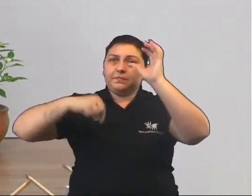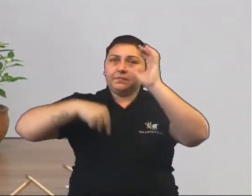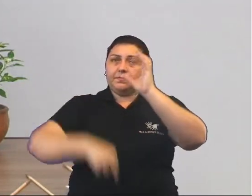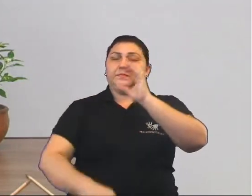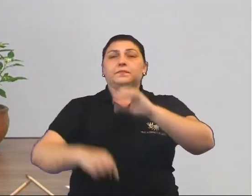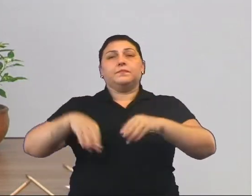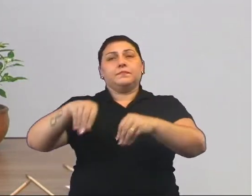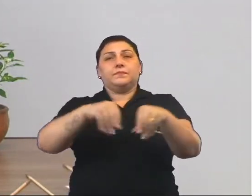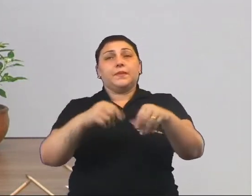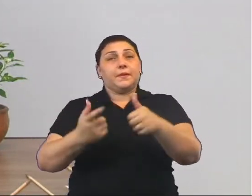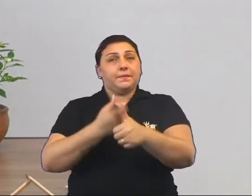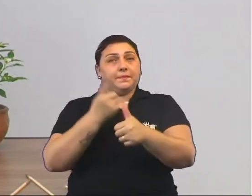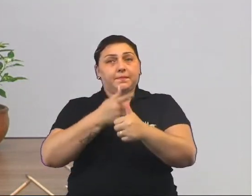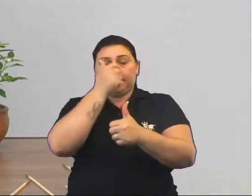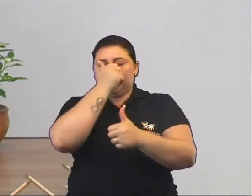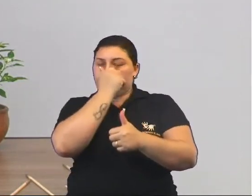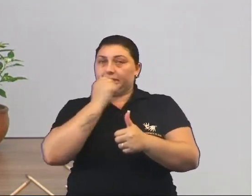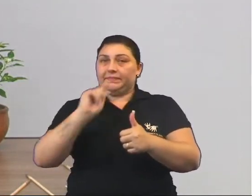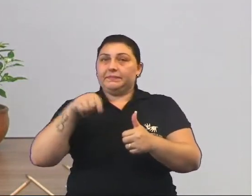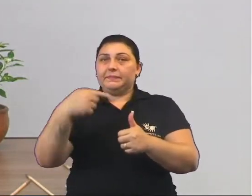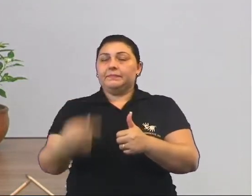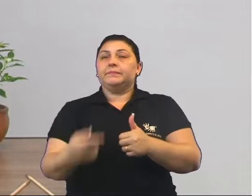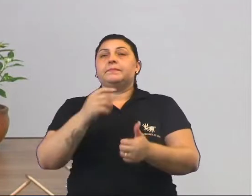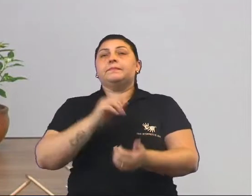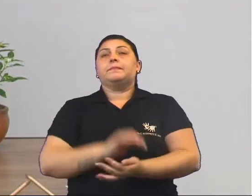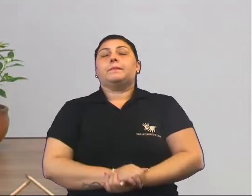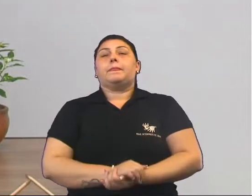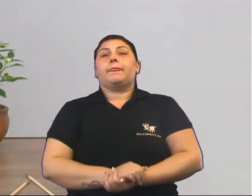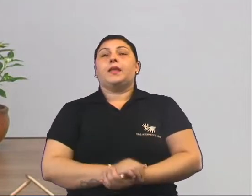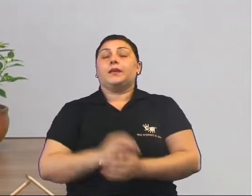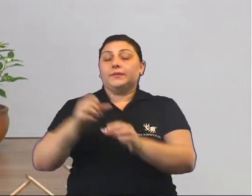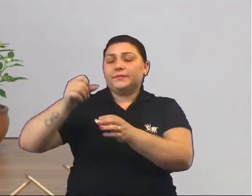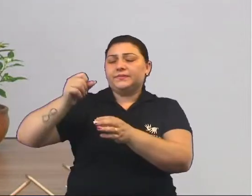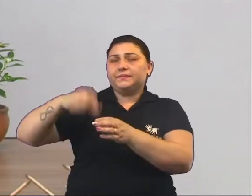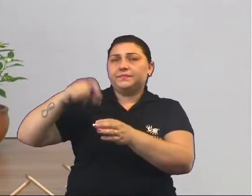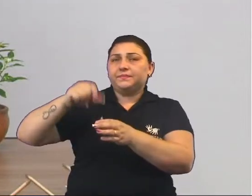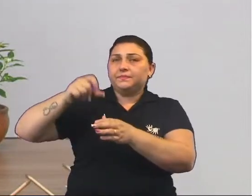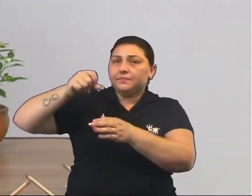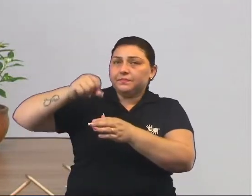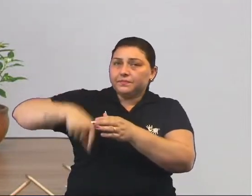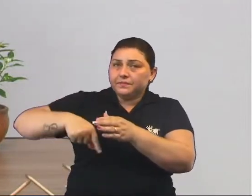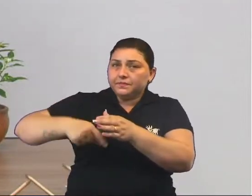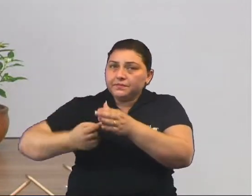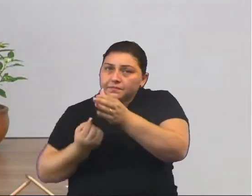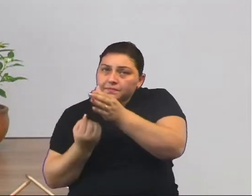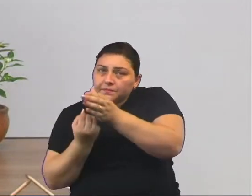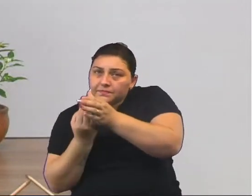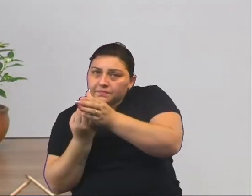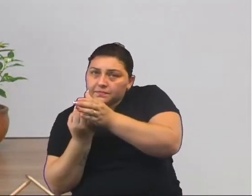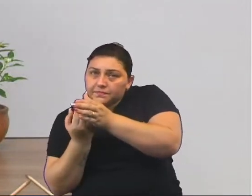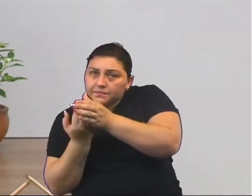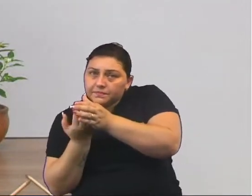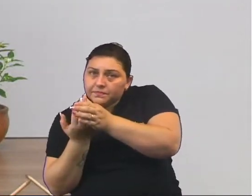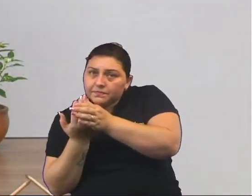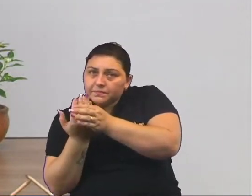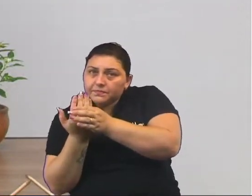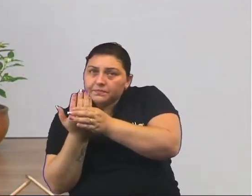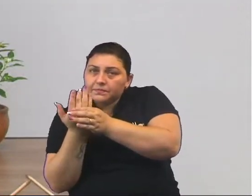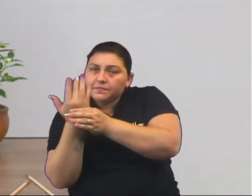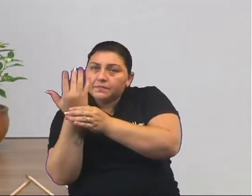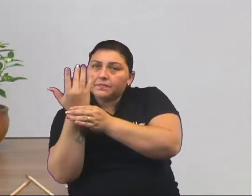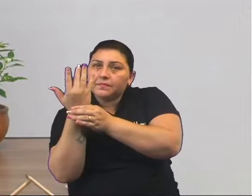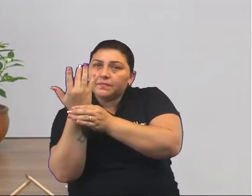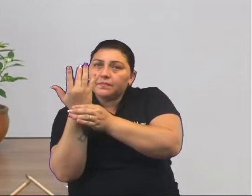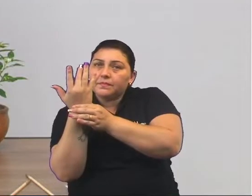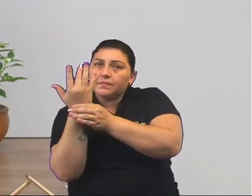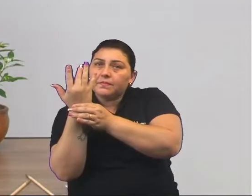crescer. Depois que a raiz aquela sementinha que foi plantada, ou mesmo que caiu ali no solo, que